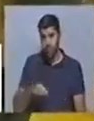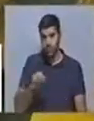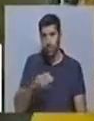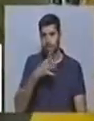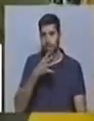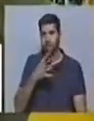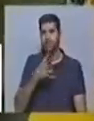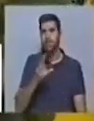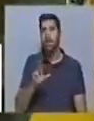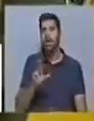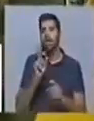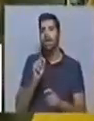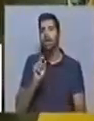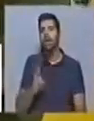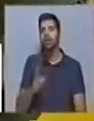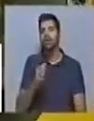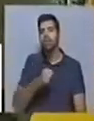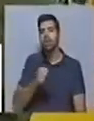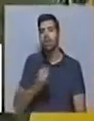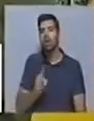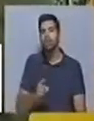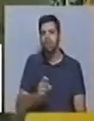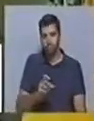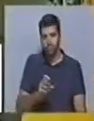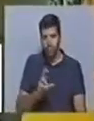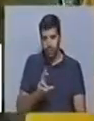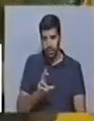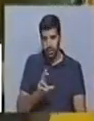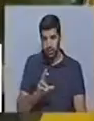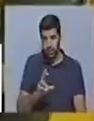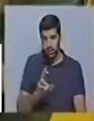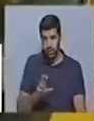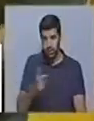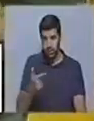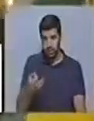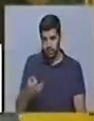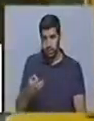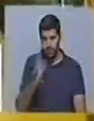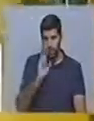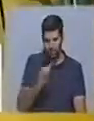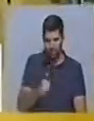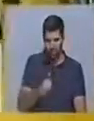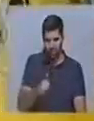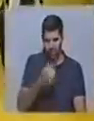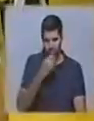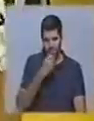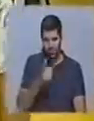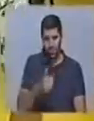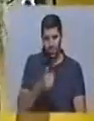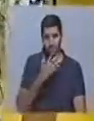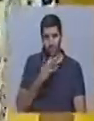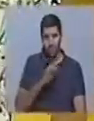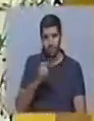que estão aqui. Estão aqui neste microfone, decora. Hã? RTP. Vês muito bem, está um espetáculo. Olha, vocês já vão